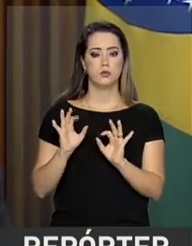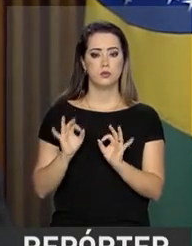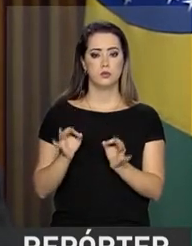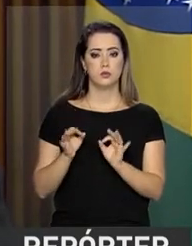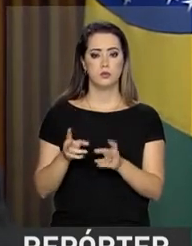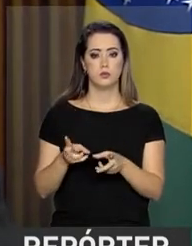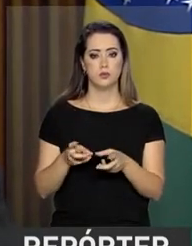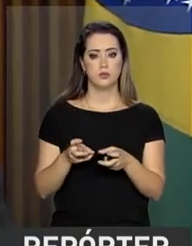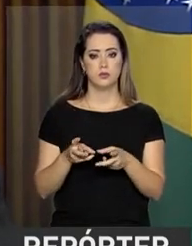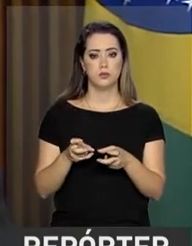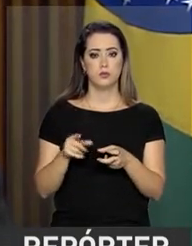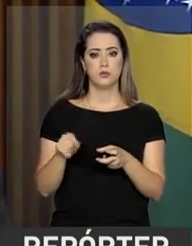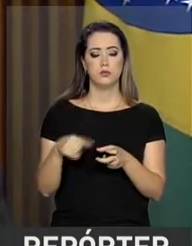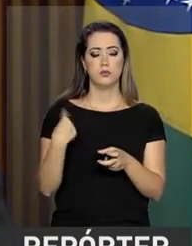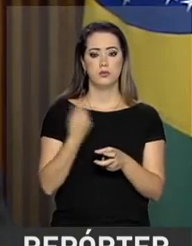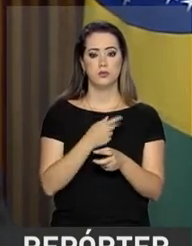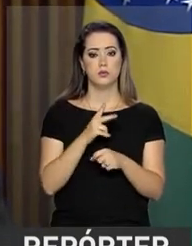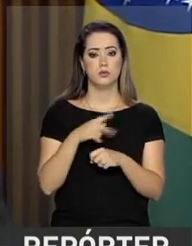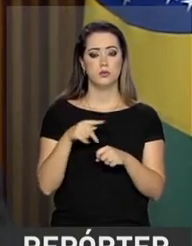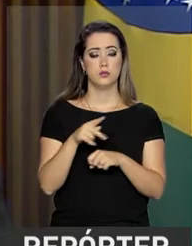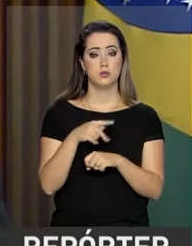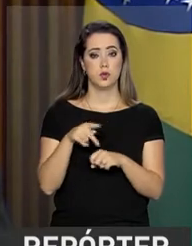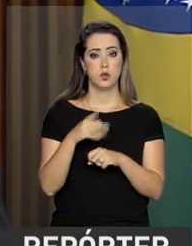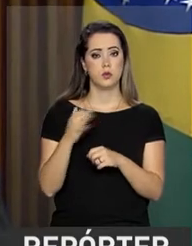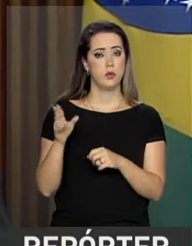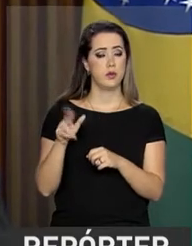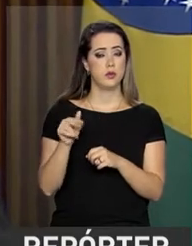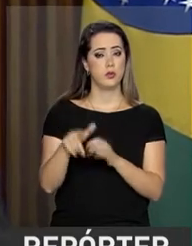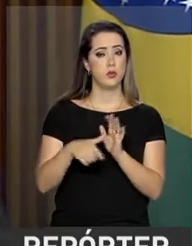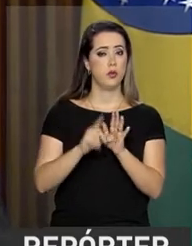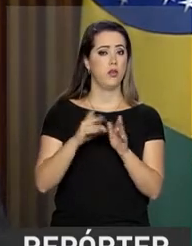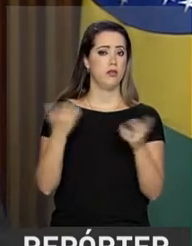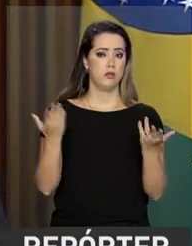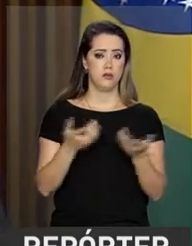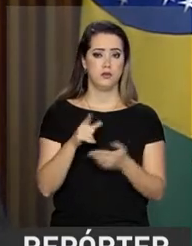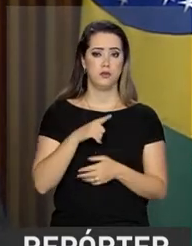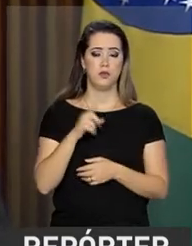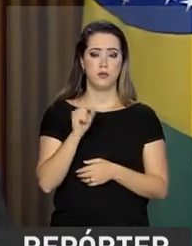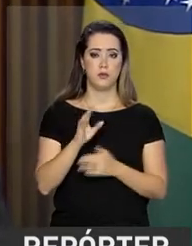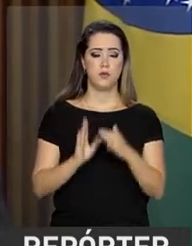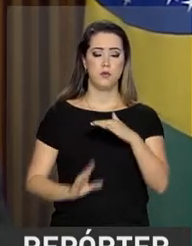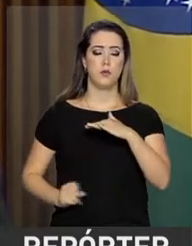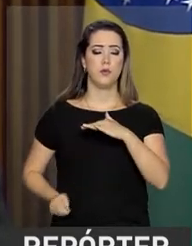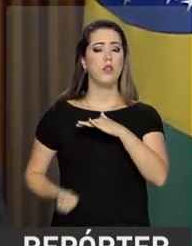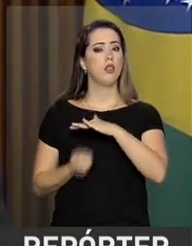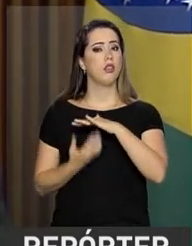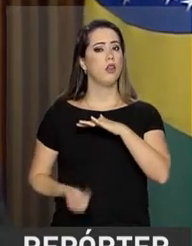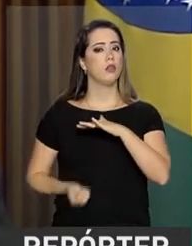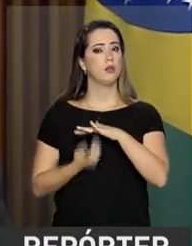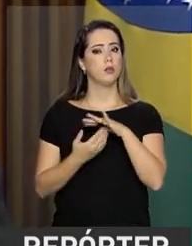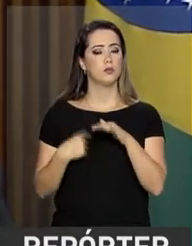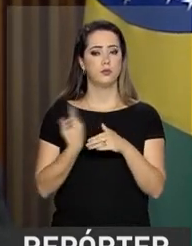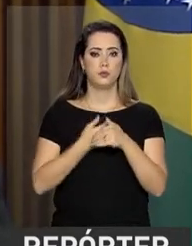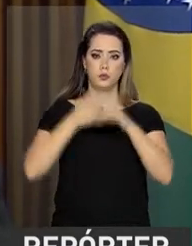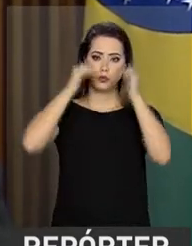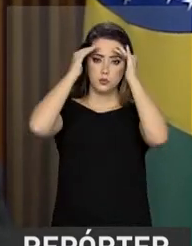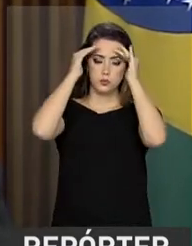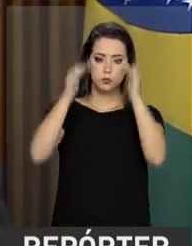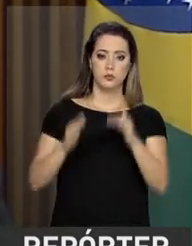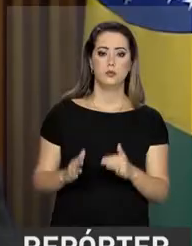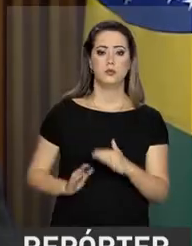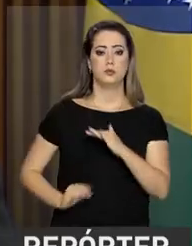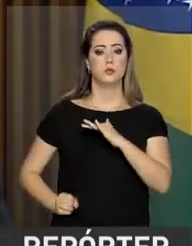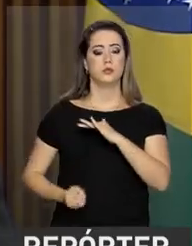observados no nosso país quando se fala do teto nos gastos públicos e vejam que nós estamos obedecendo ao teto